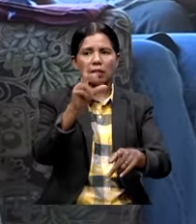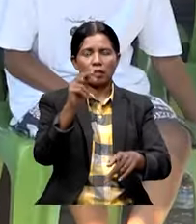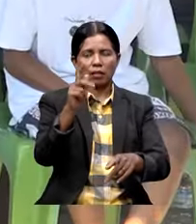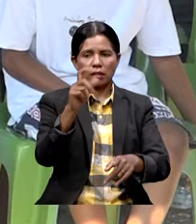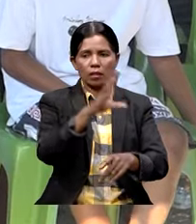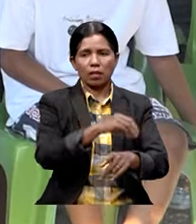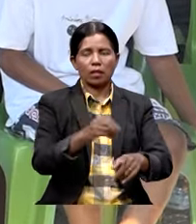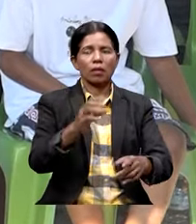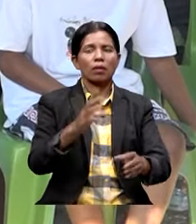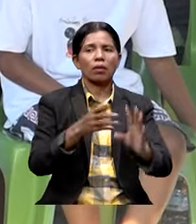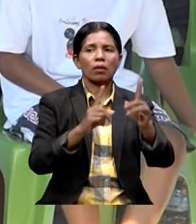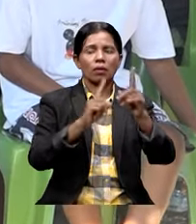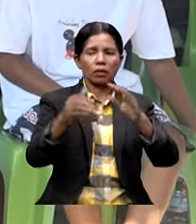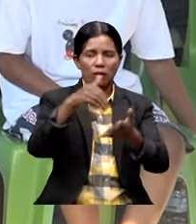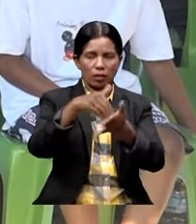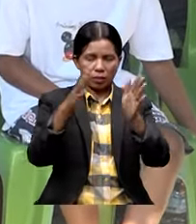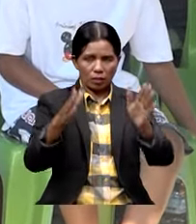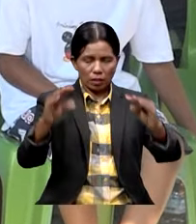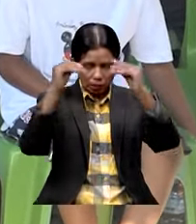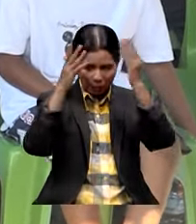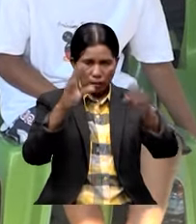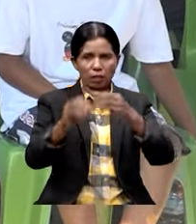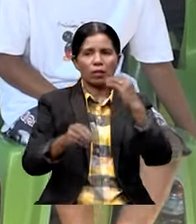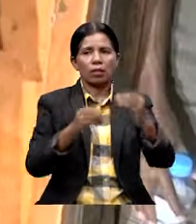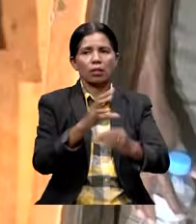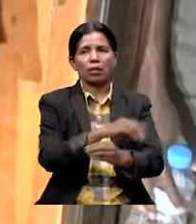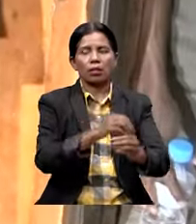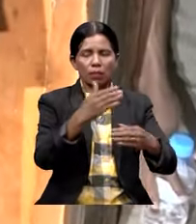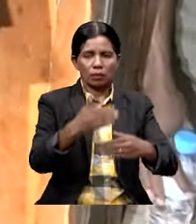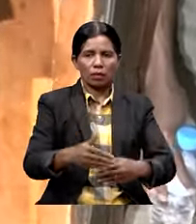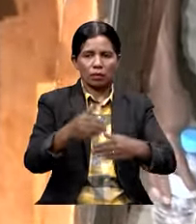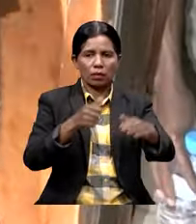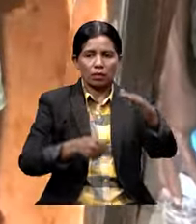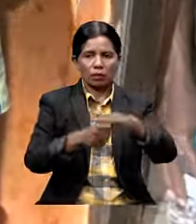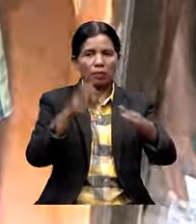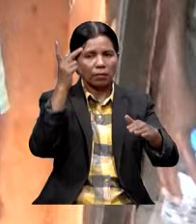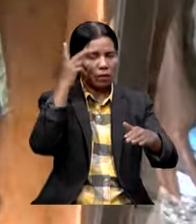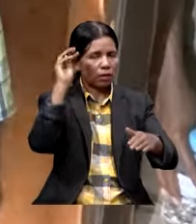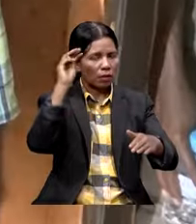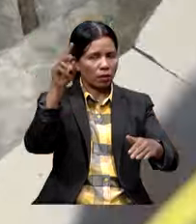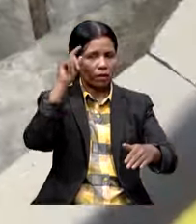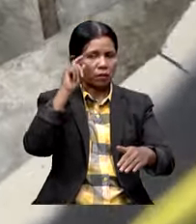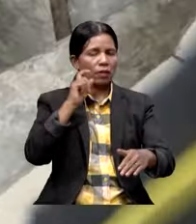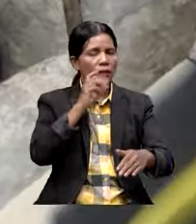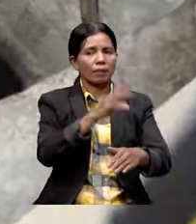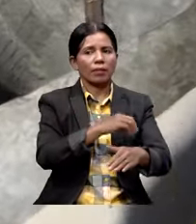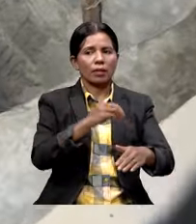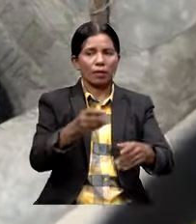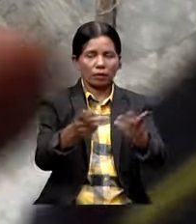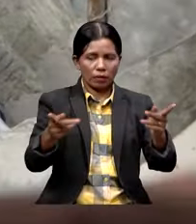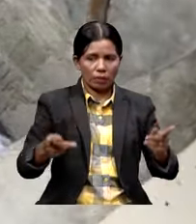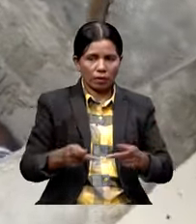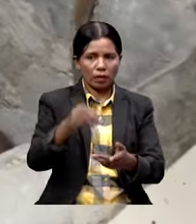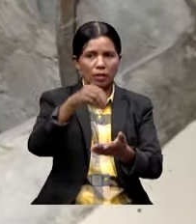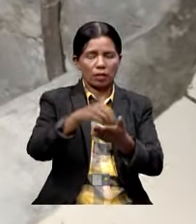Guzmão conta a história ba estudante da professor Sira Konaba processo super atual primeiro ministro Cairela Sanana Guzmão e abrigo nebe